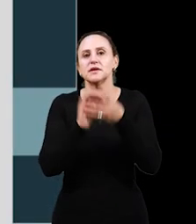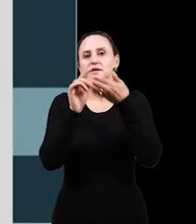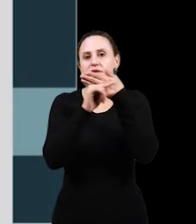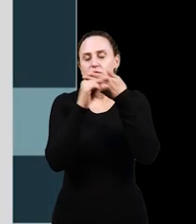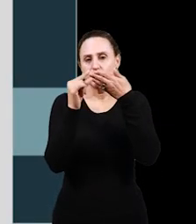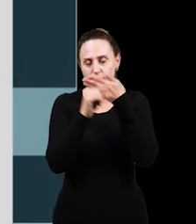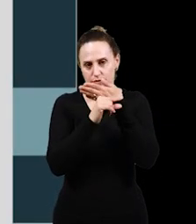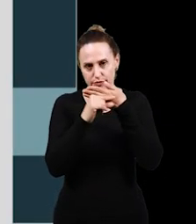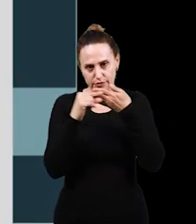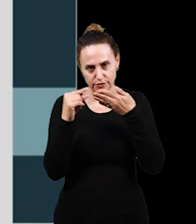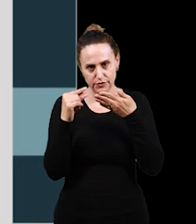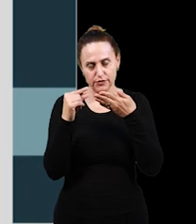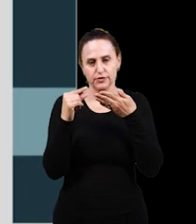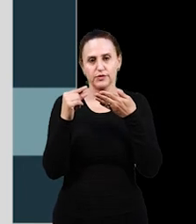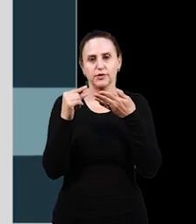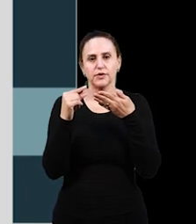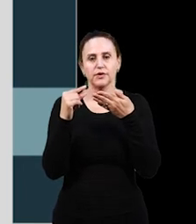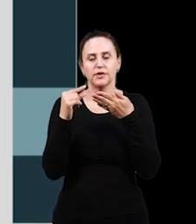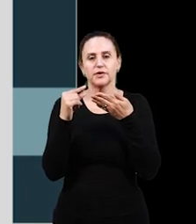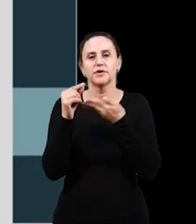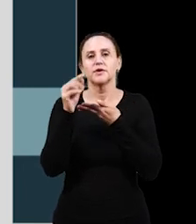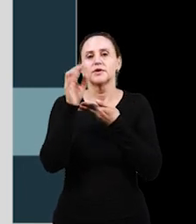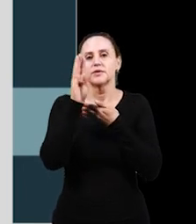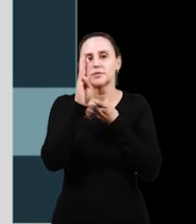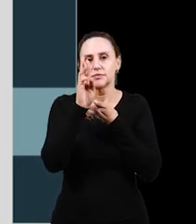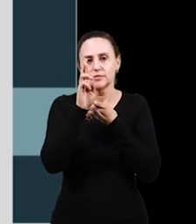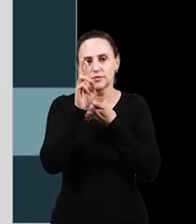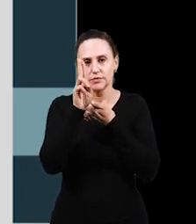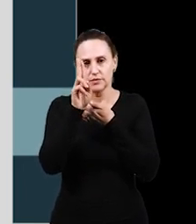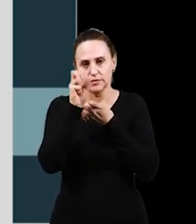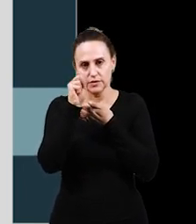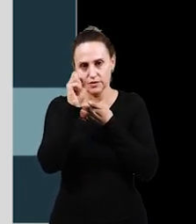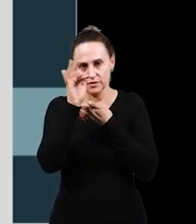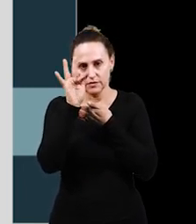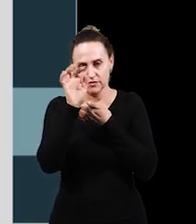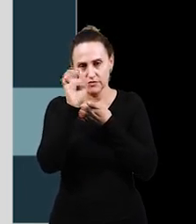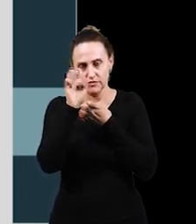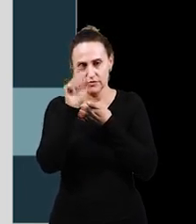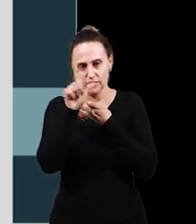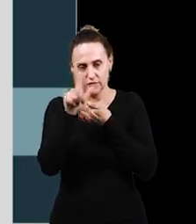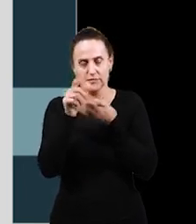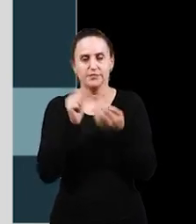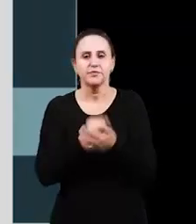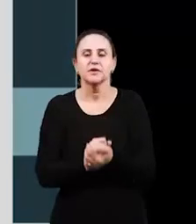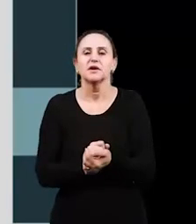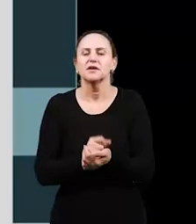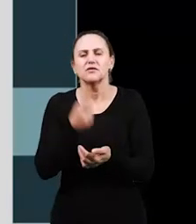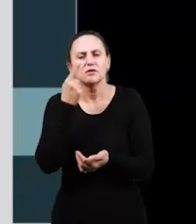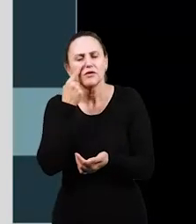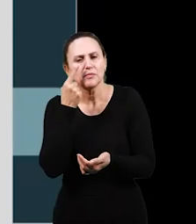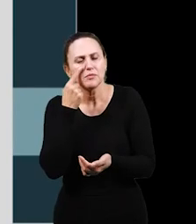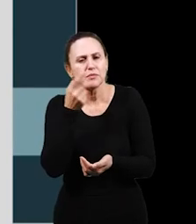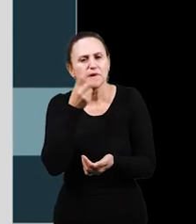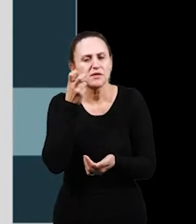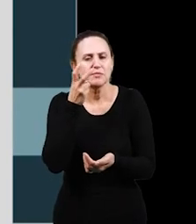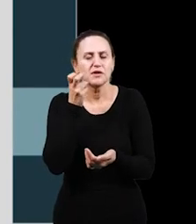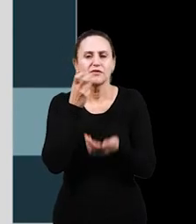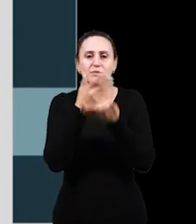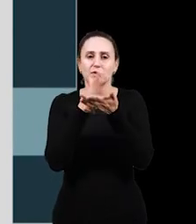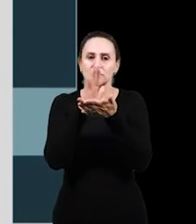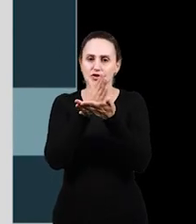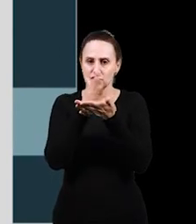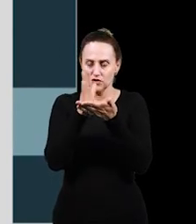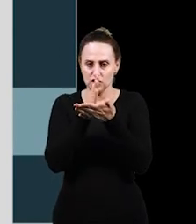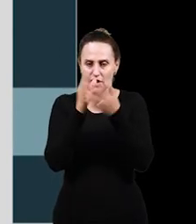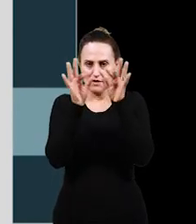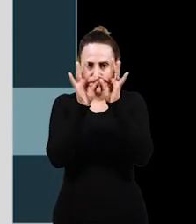Mas se a gente olhar numa gramática normativa a gente vai ter Exatamente isso né dividindo dividirmos a frase